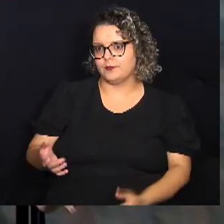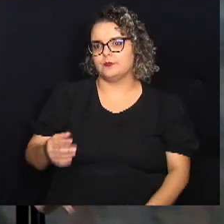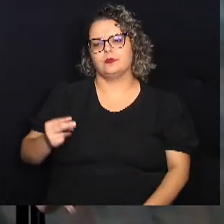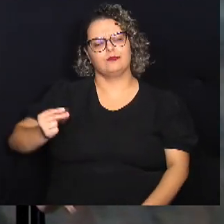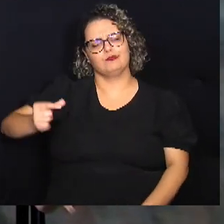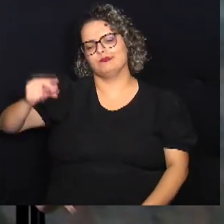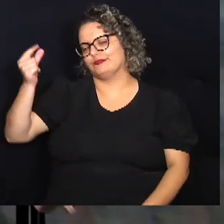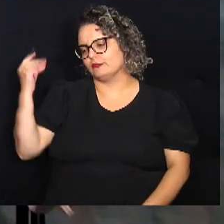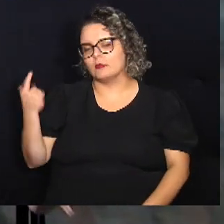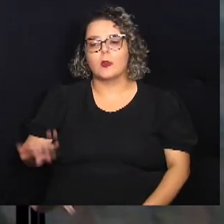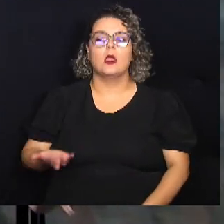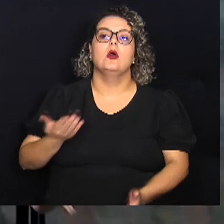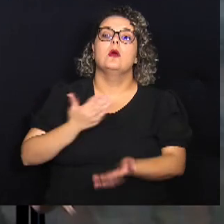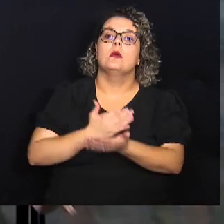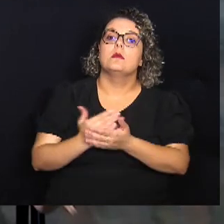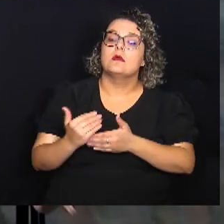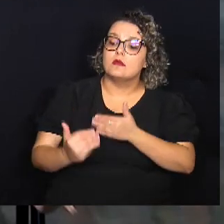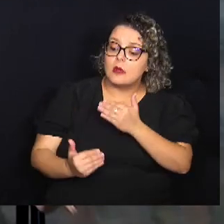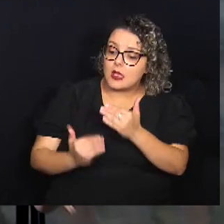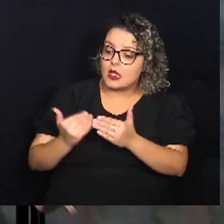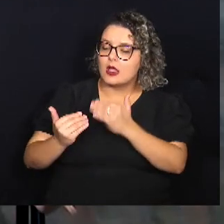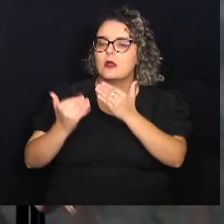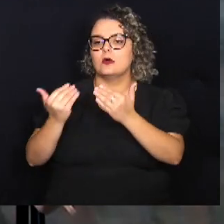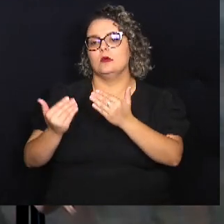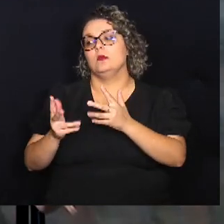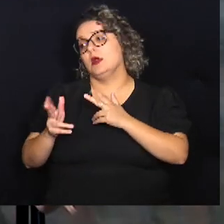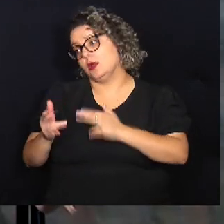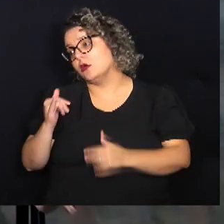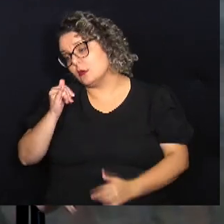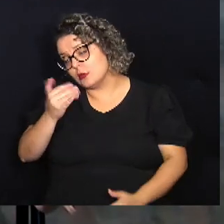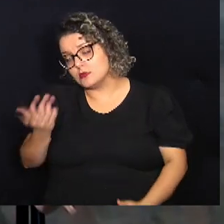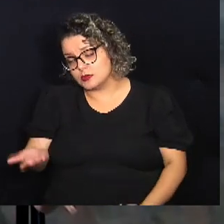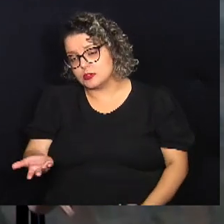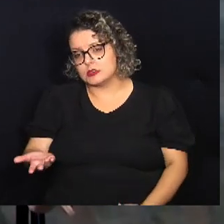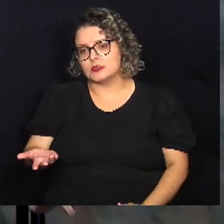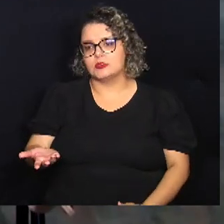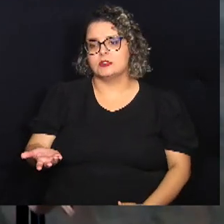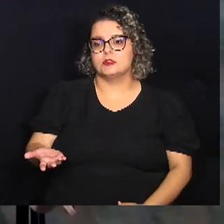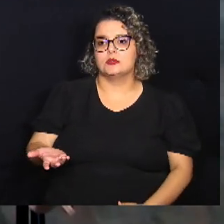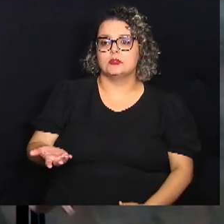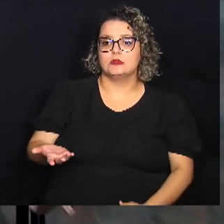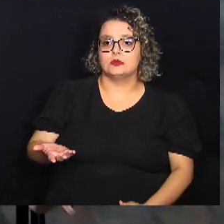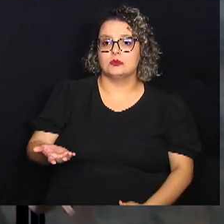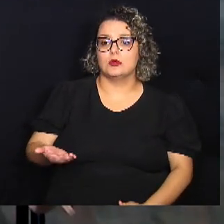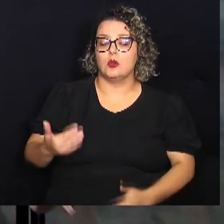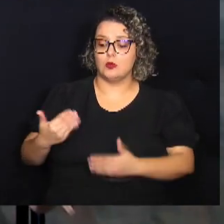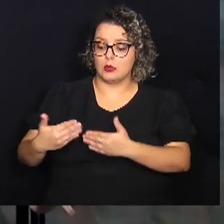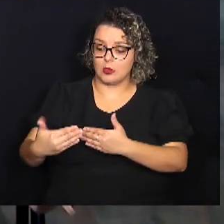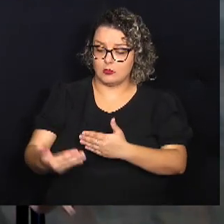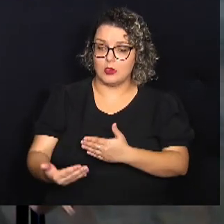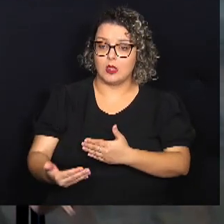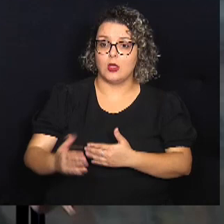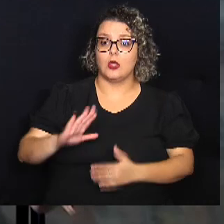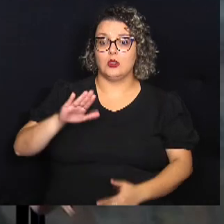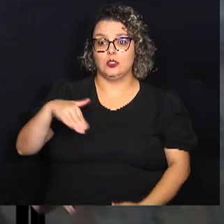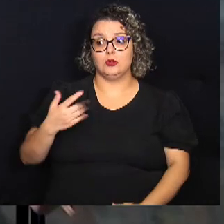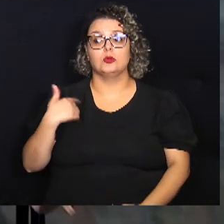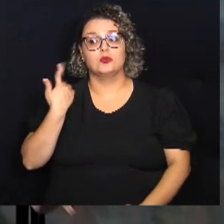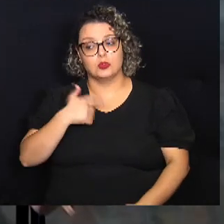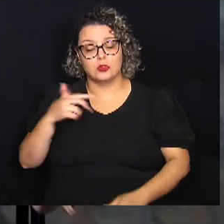muito cedo que isso vai acontecendo, mas, como você mesmo disse, a partir do momento que a gente se